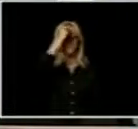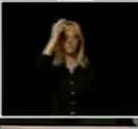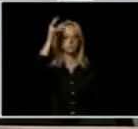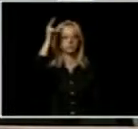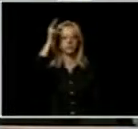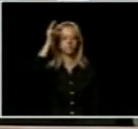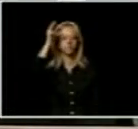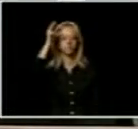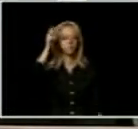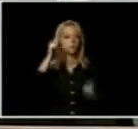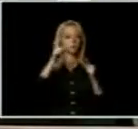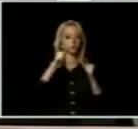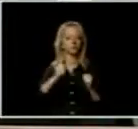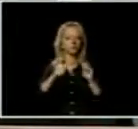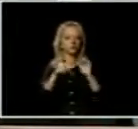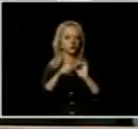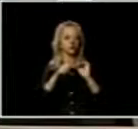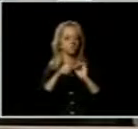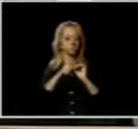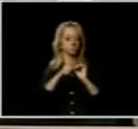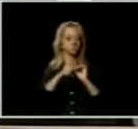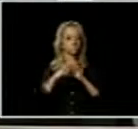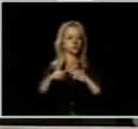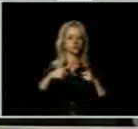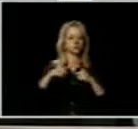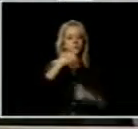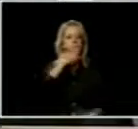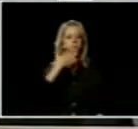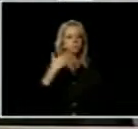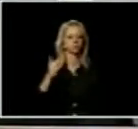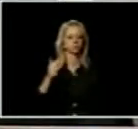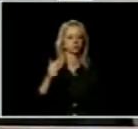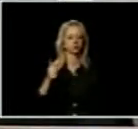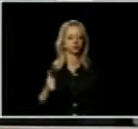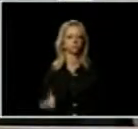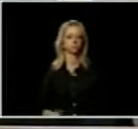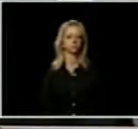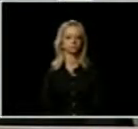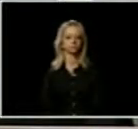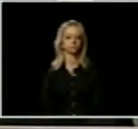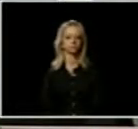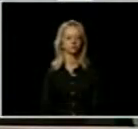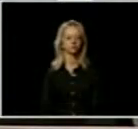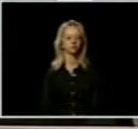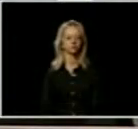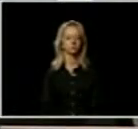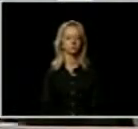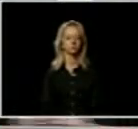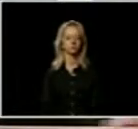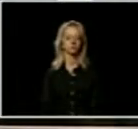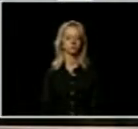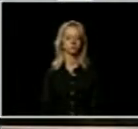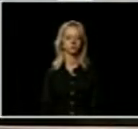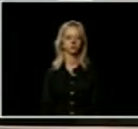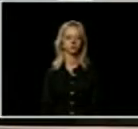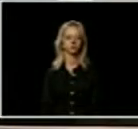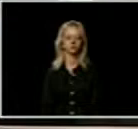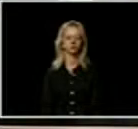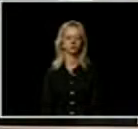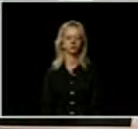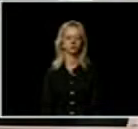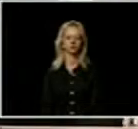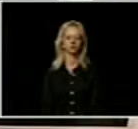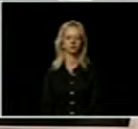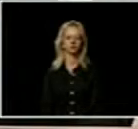artistas e mais, eles não têm os instrumentos adequados. A senhora Joaquina,